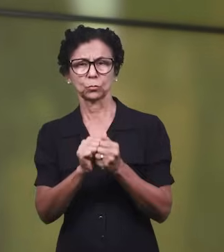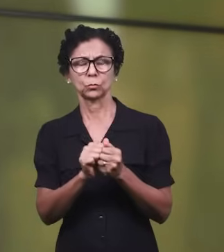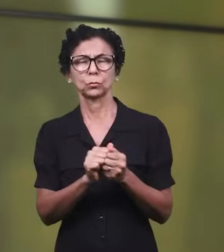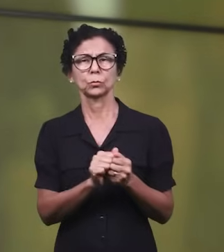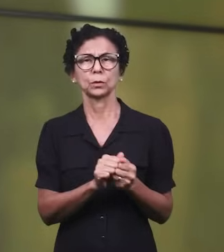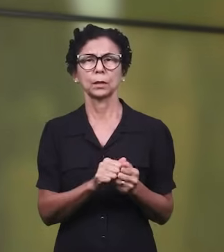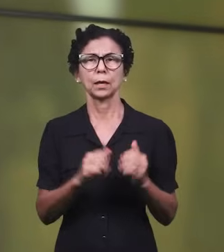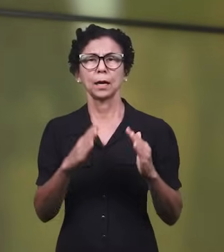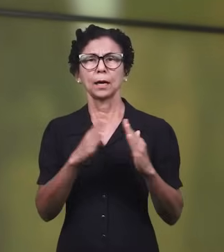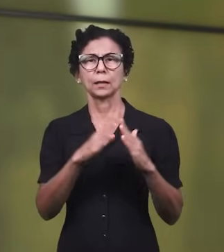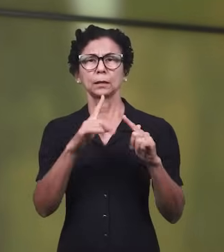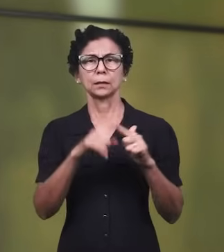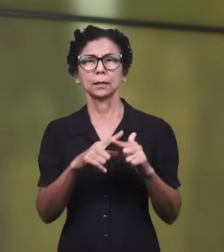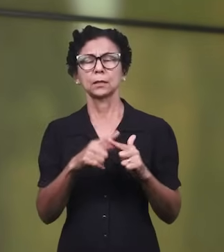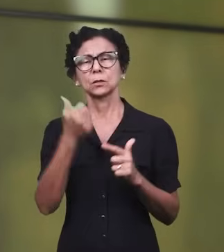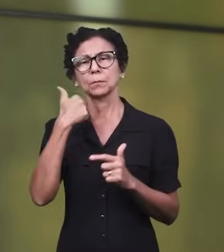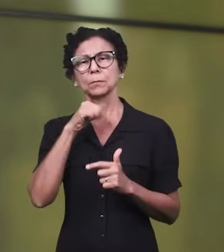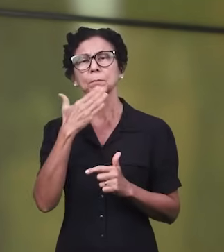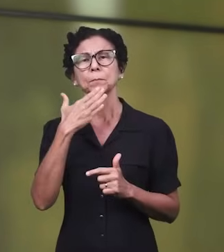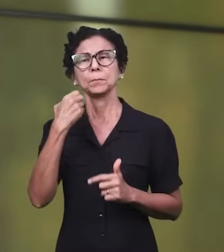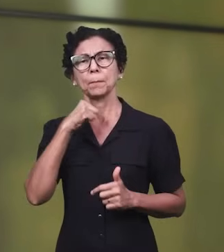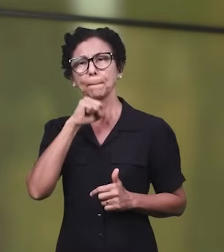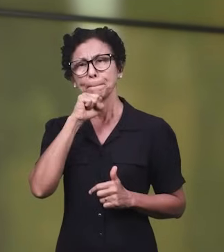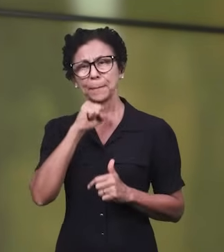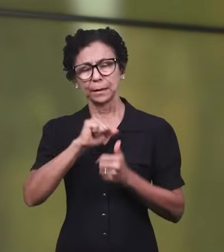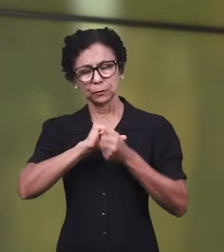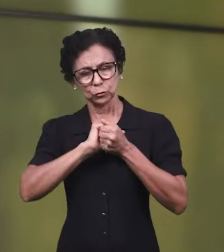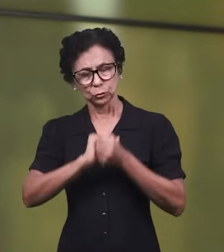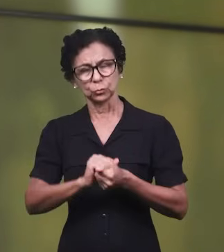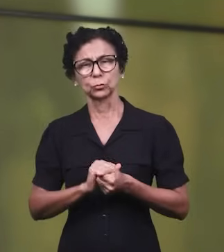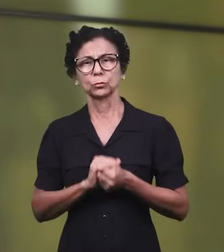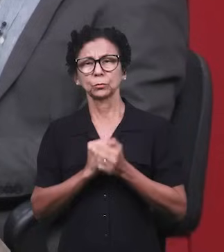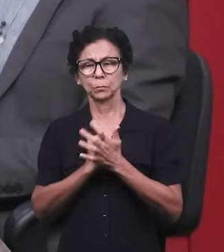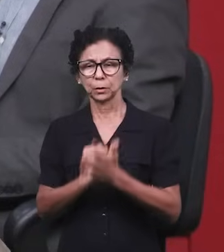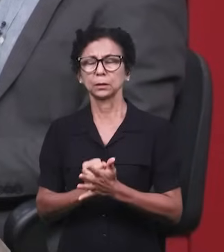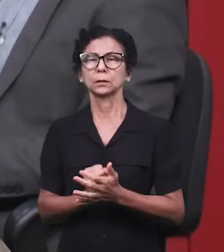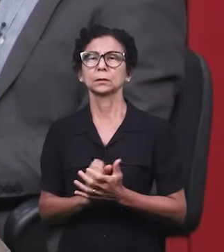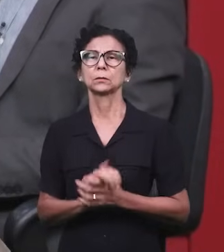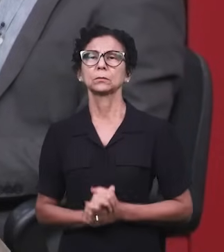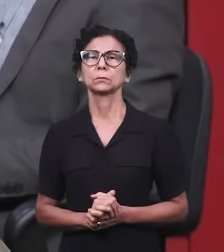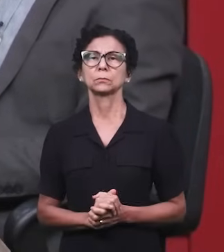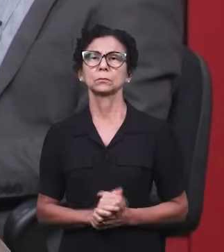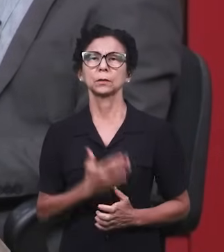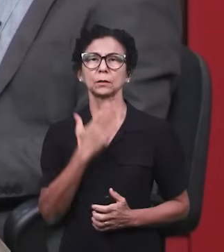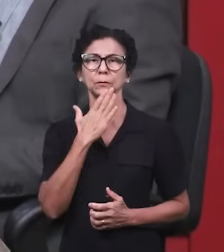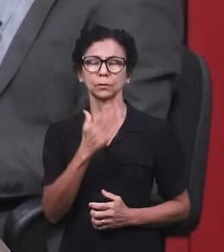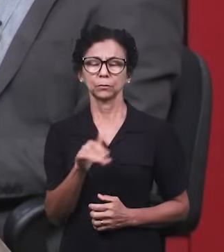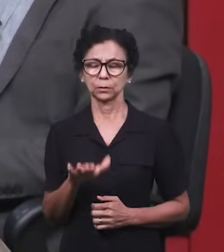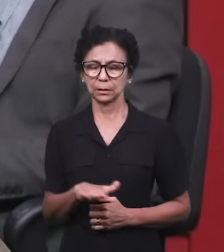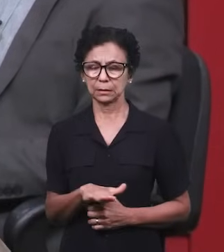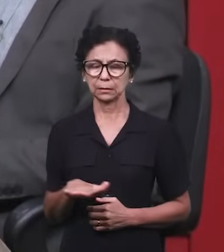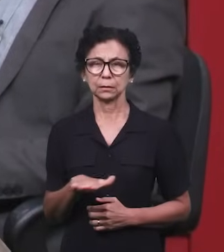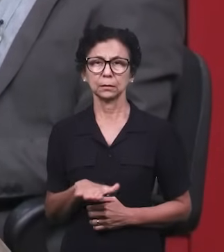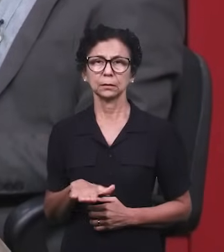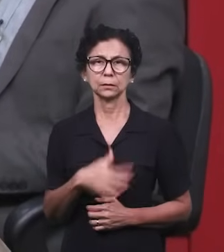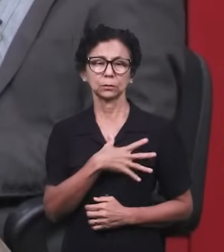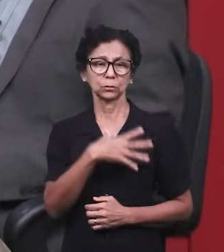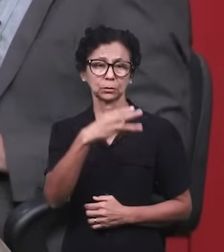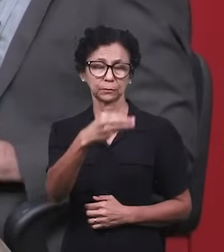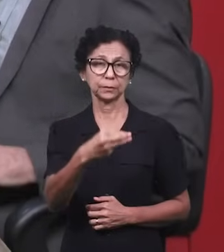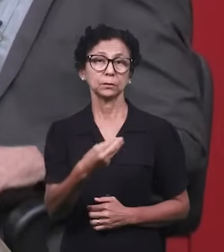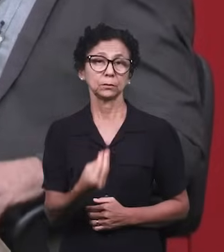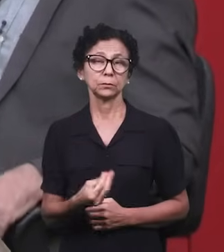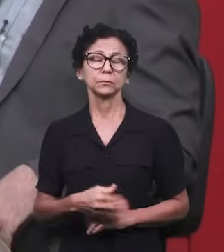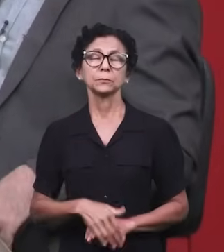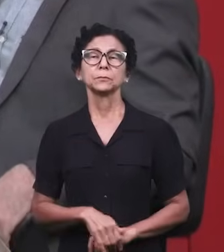dos pais, em favor, né, das crianças. Muito bom, essa palavra sensibilidade,